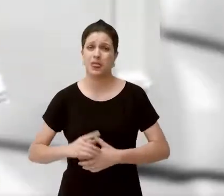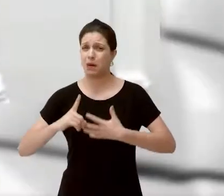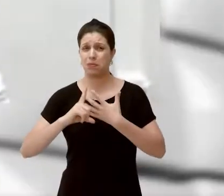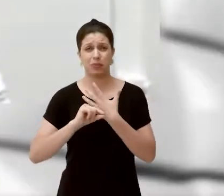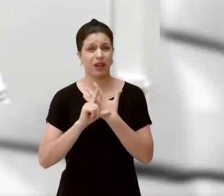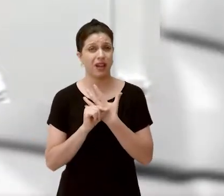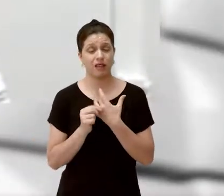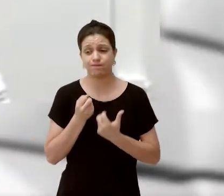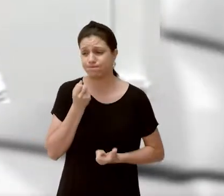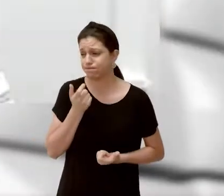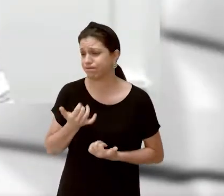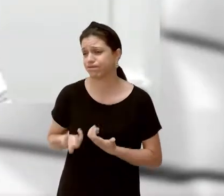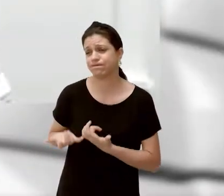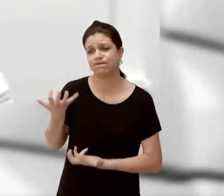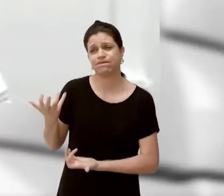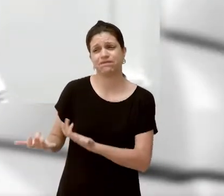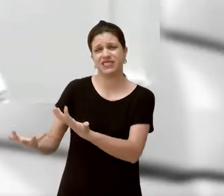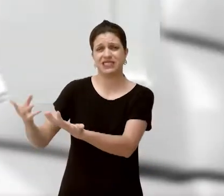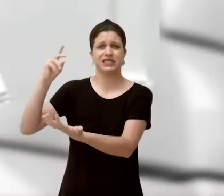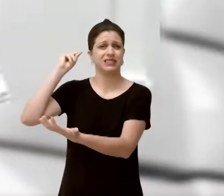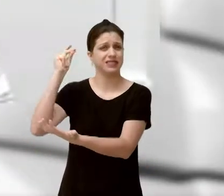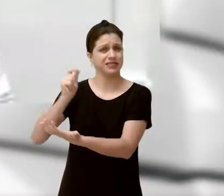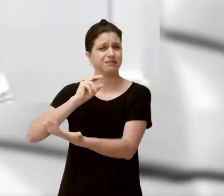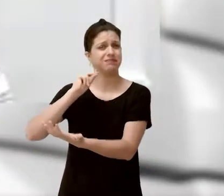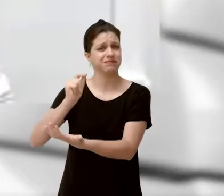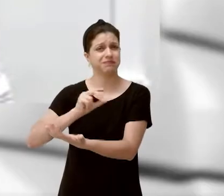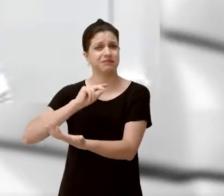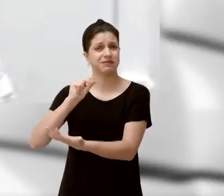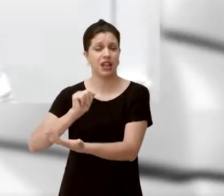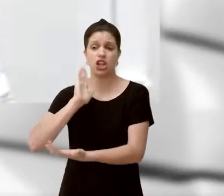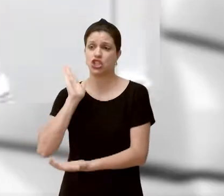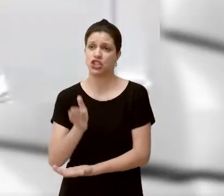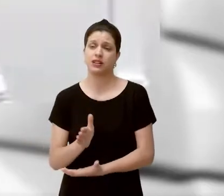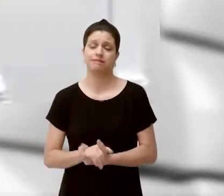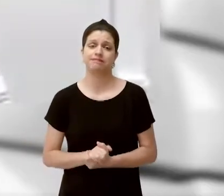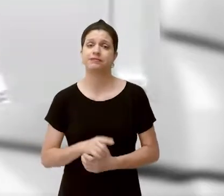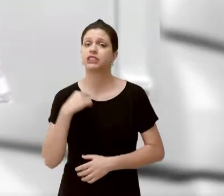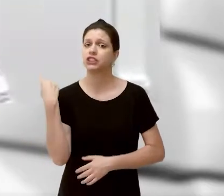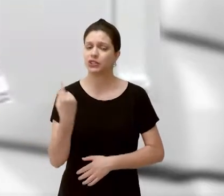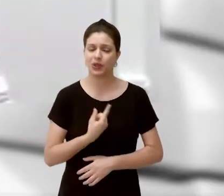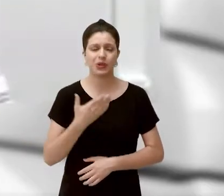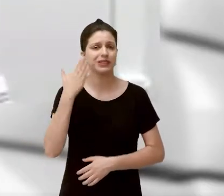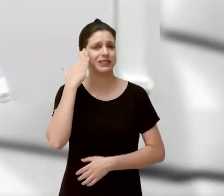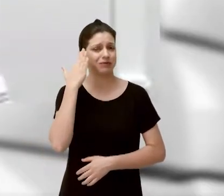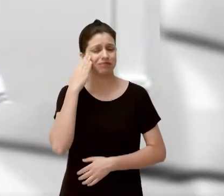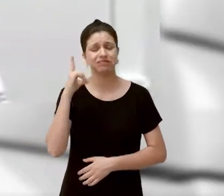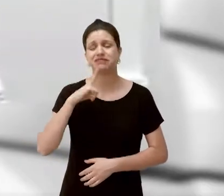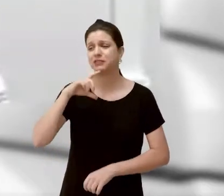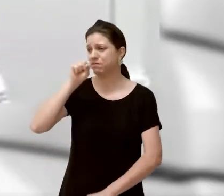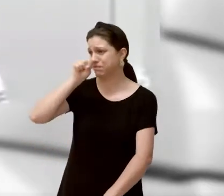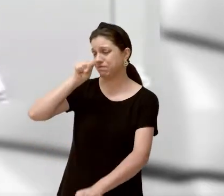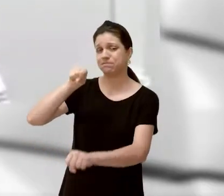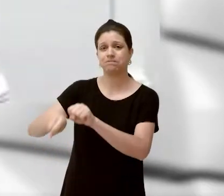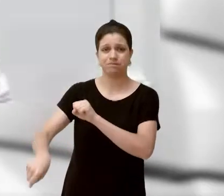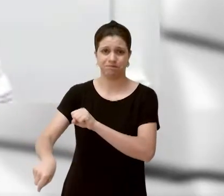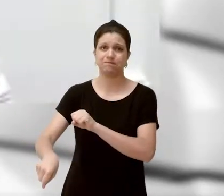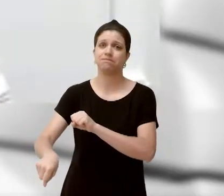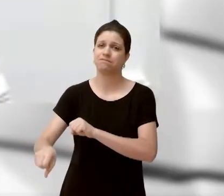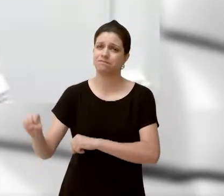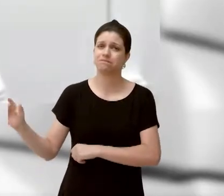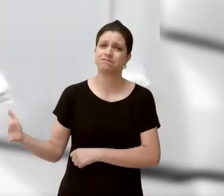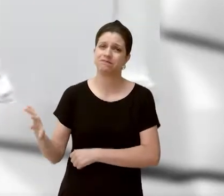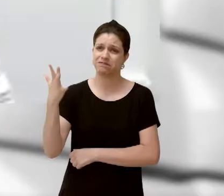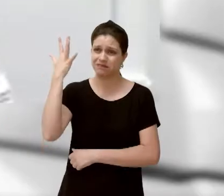O Pantanal está em chamas há muito tempo já e nós sabemos dos danos